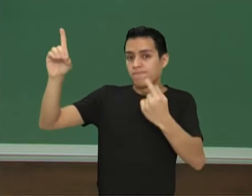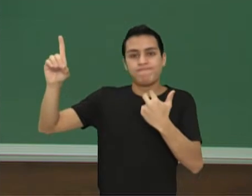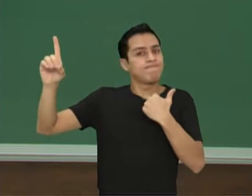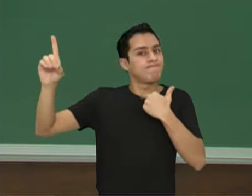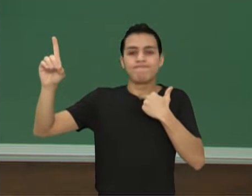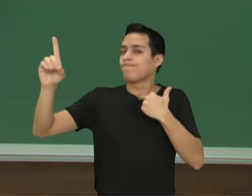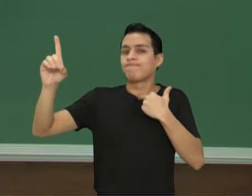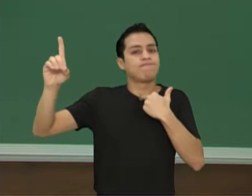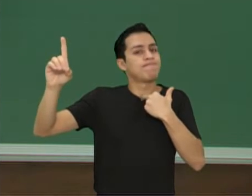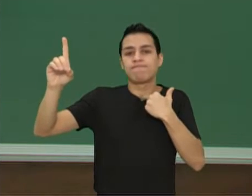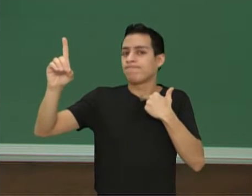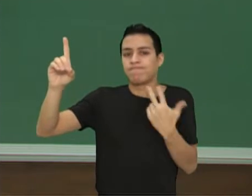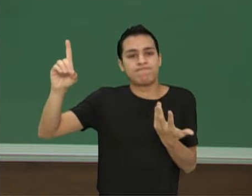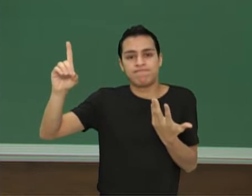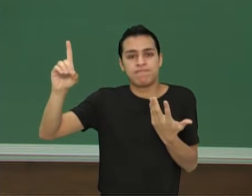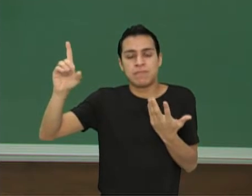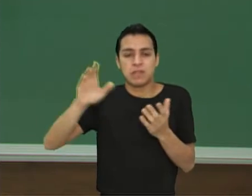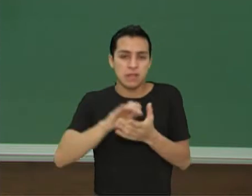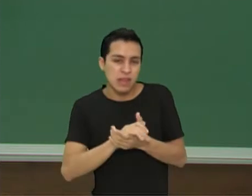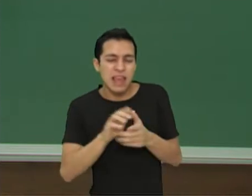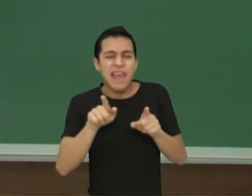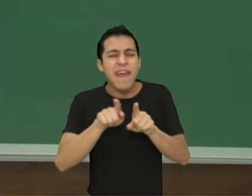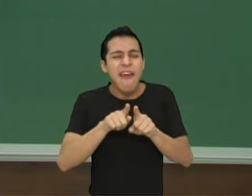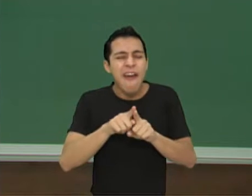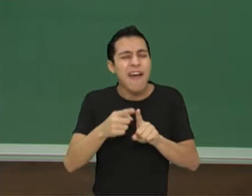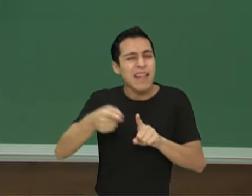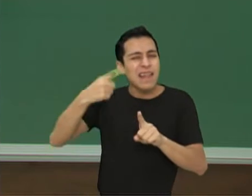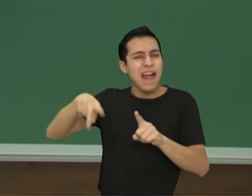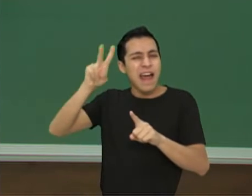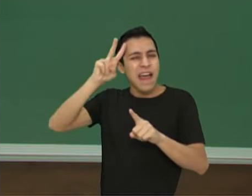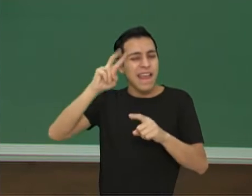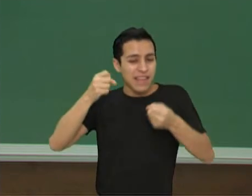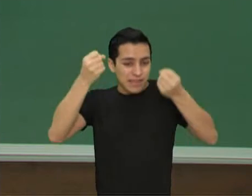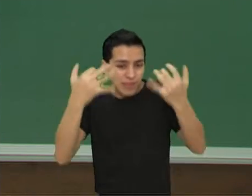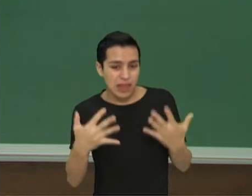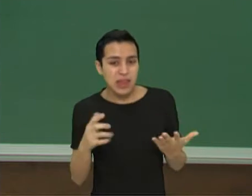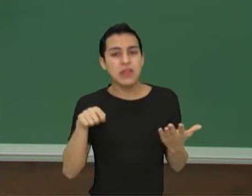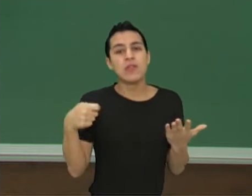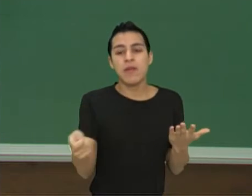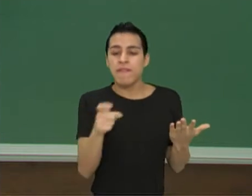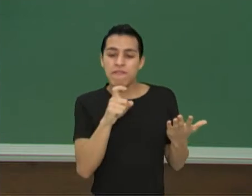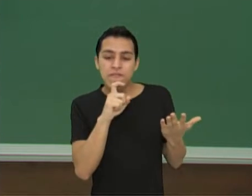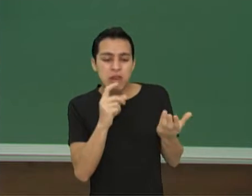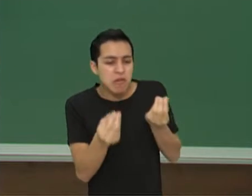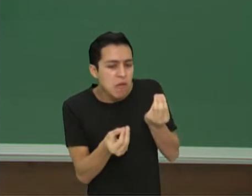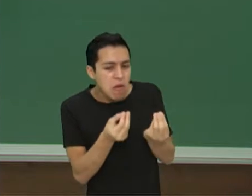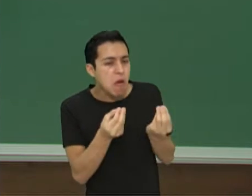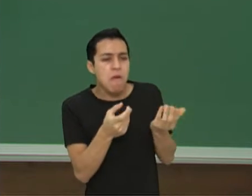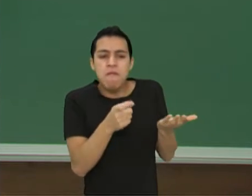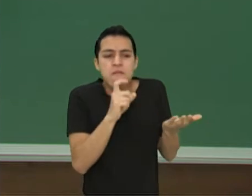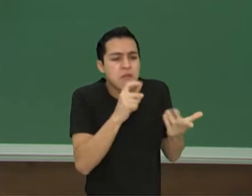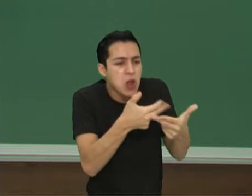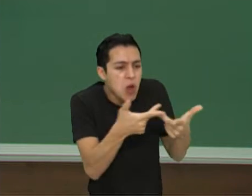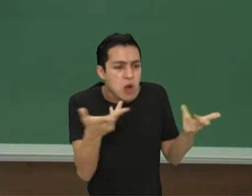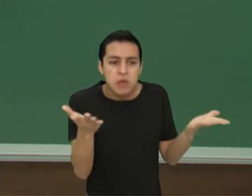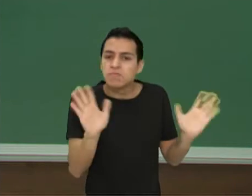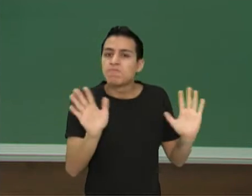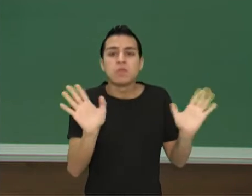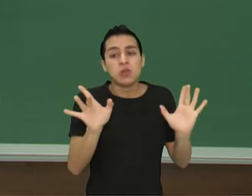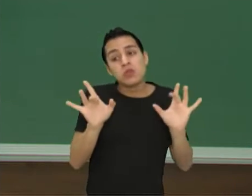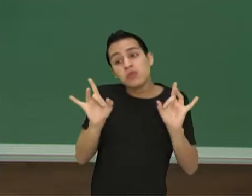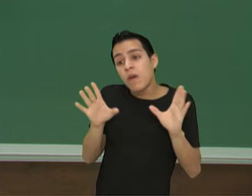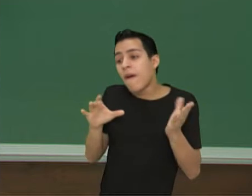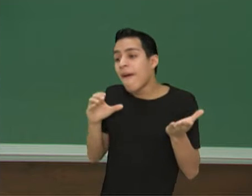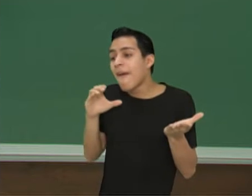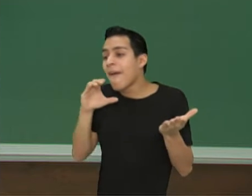poderia existir, né? É igual aquela história que a gente comentou também sobre o frio, né? Não tem como você medir a quantidade de frio das coisas, apenas a de